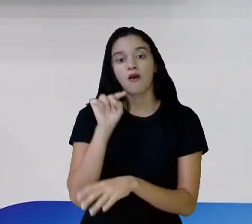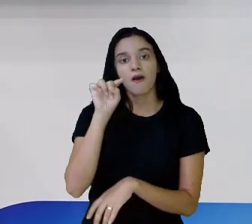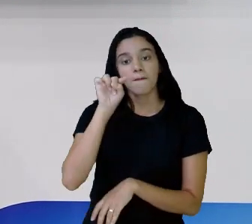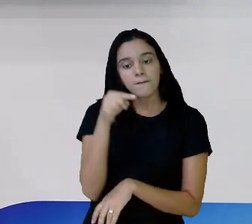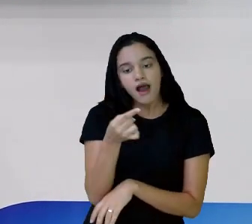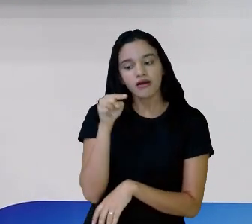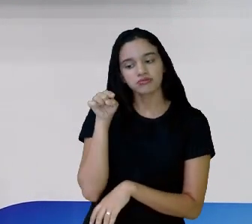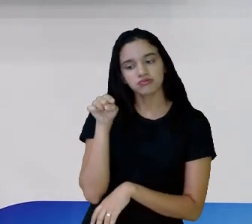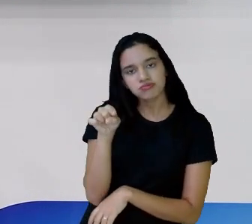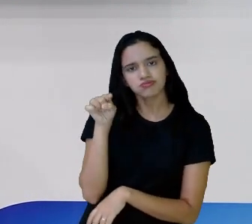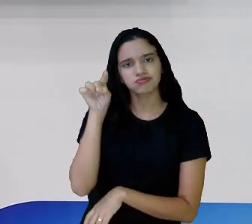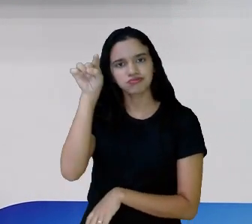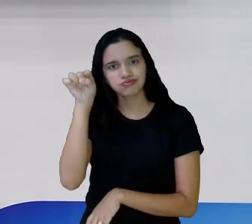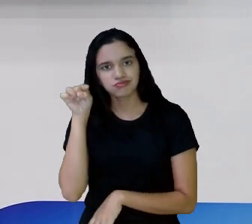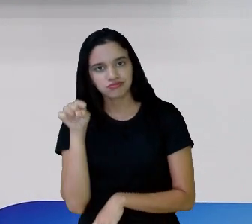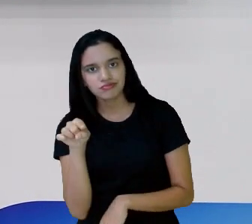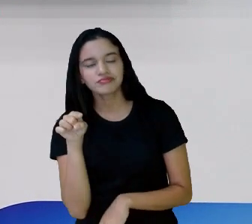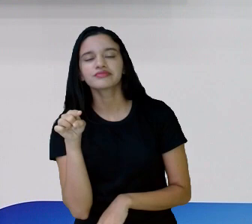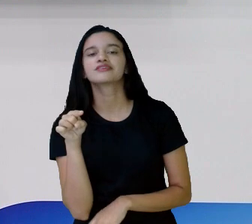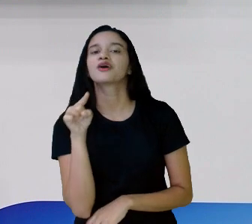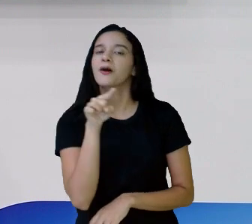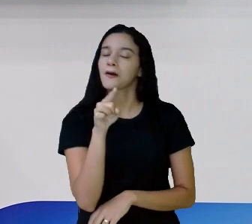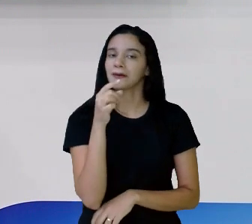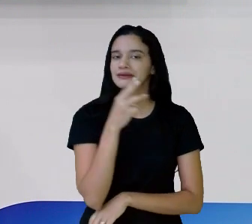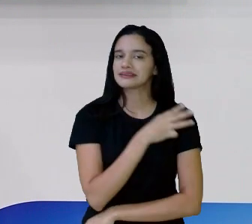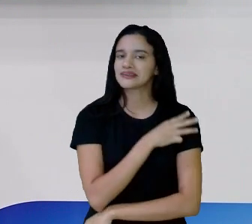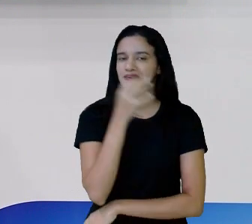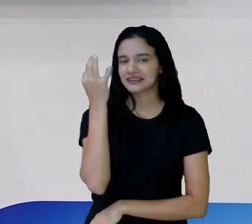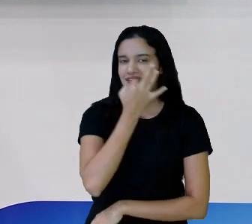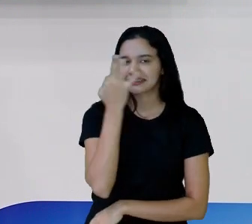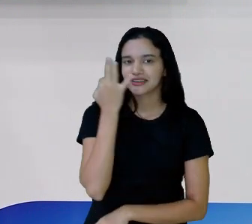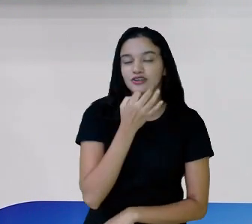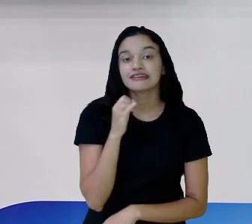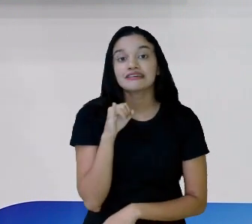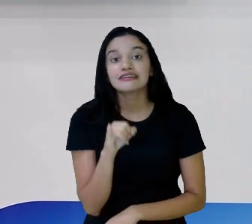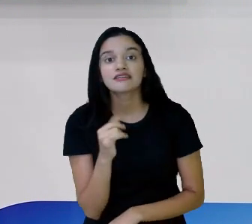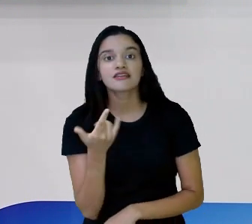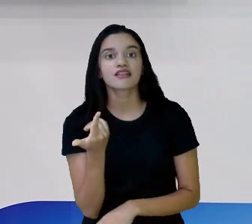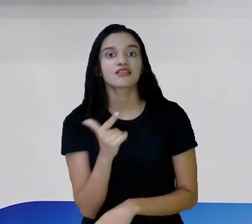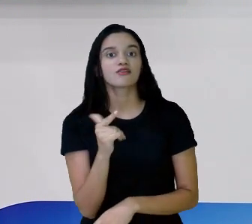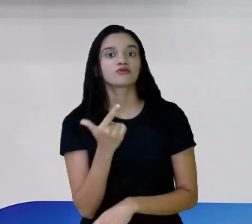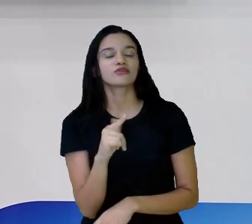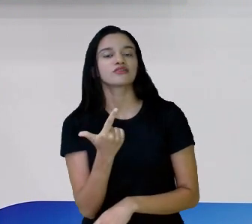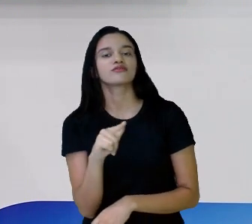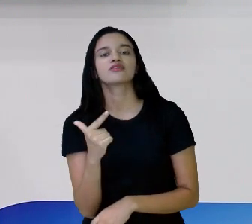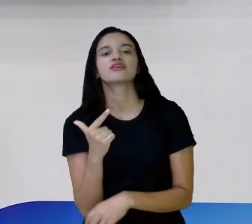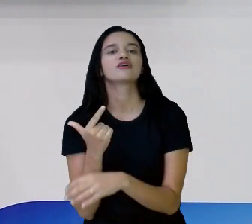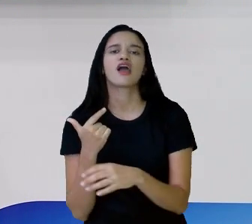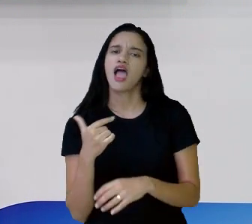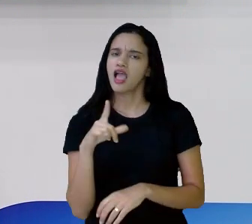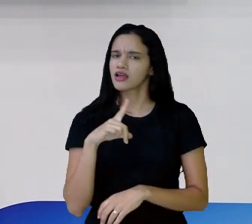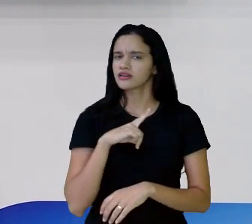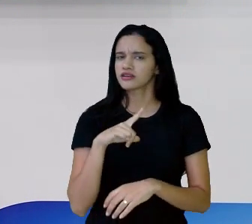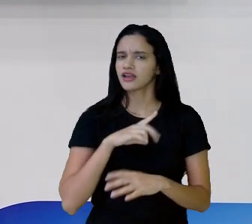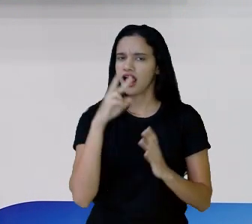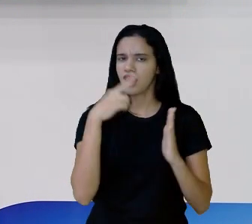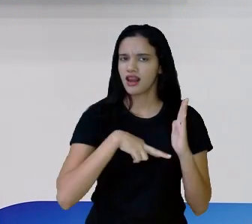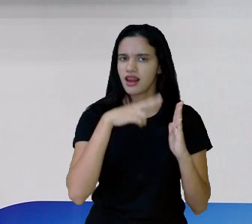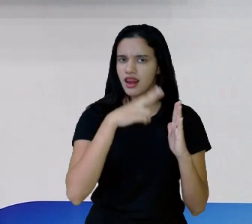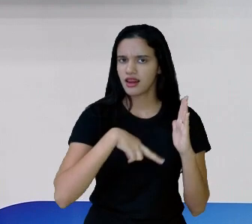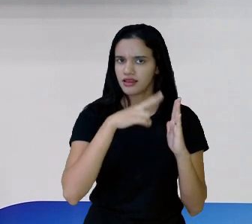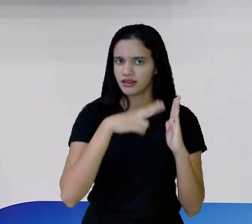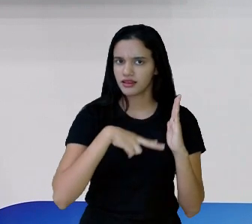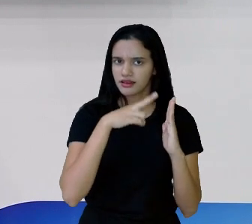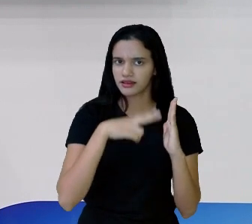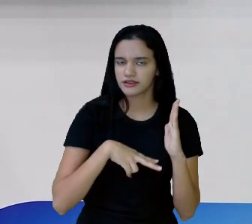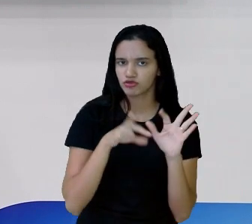pontuação? Será, terceiro ano lindo, que se não existissem esses sinais aí, eu teria lido o texto como eu